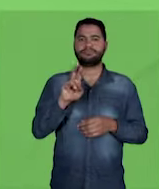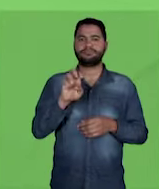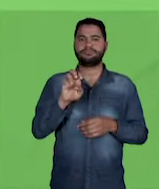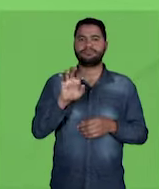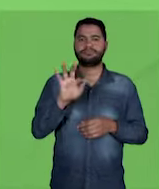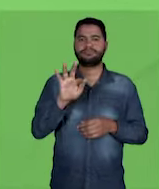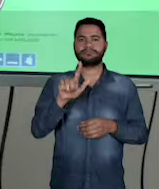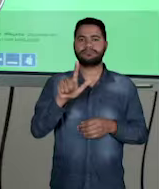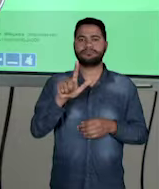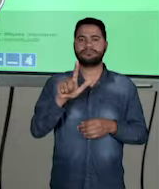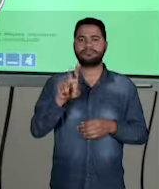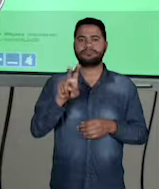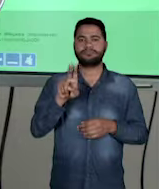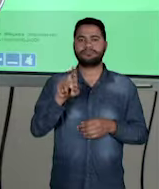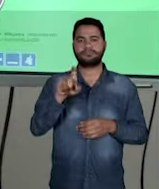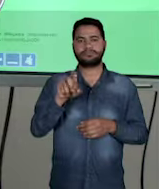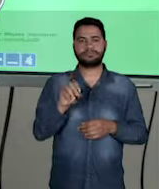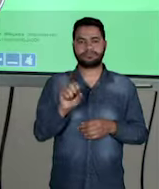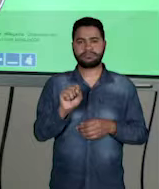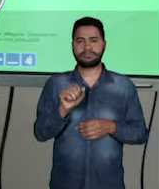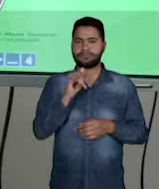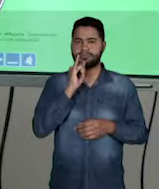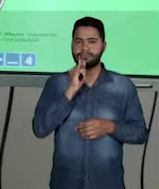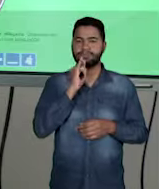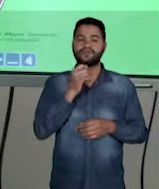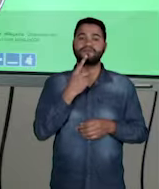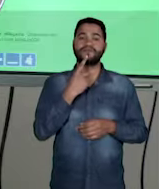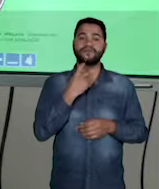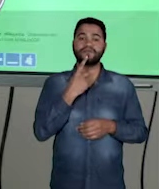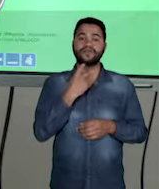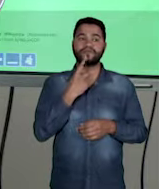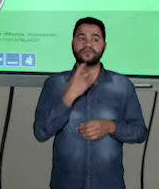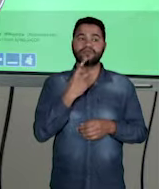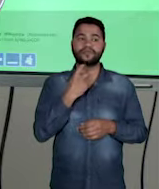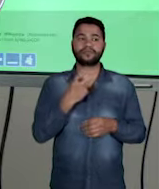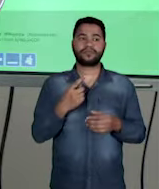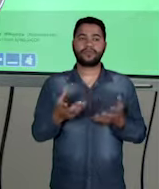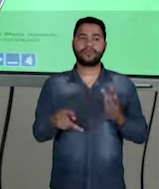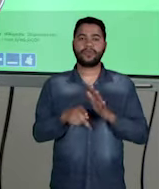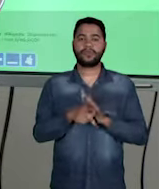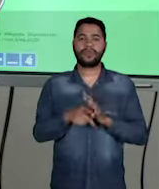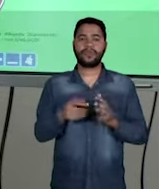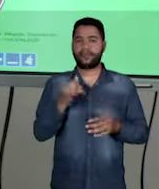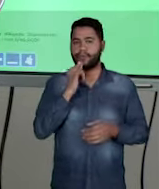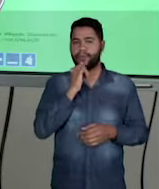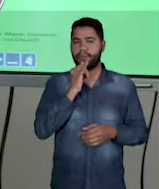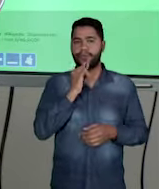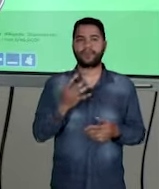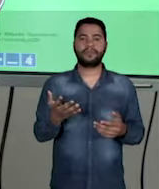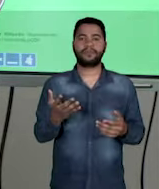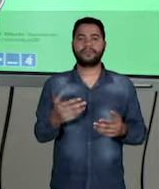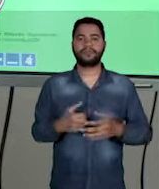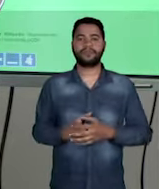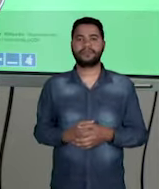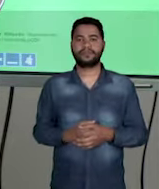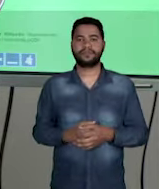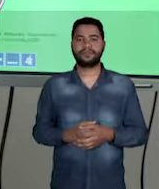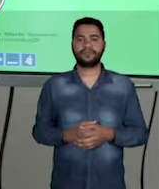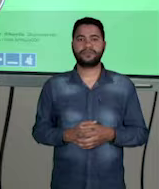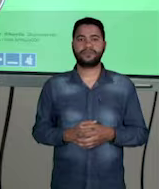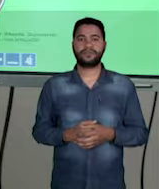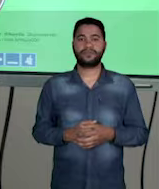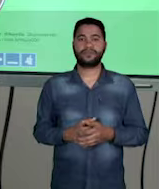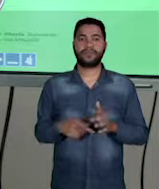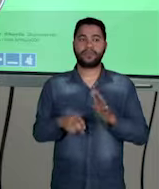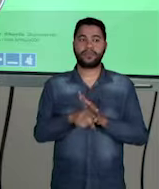Então, essas válvulas, à medida que o sangue passa, ela faz assim, ela vai empurrando, tem um